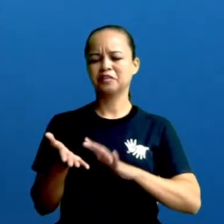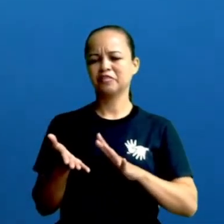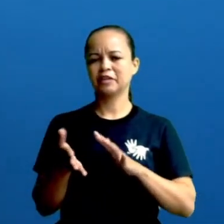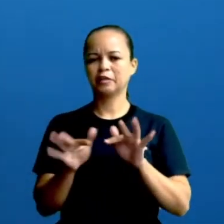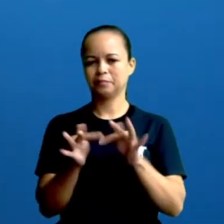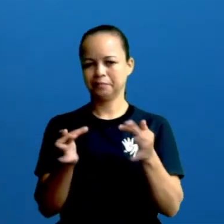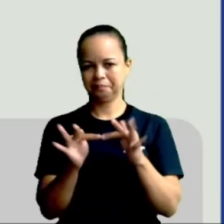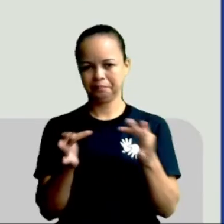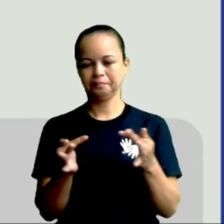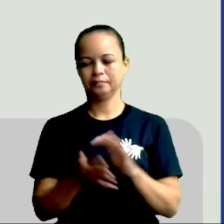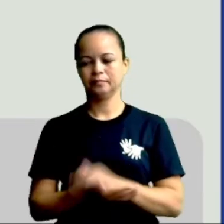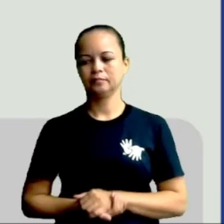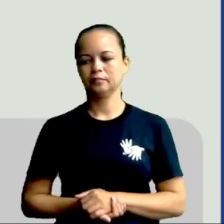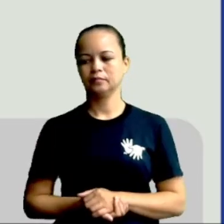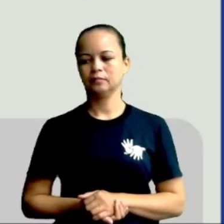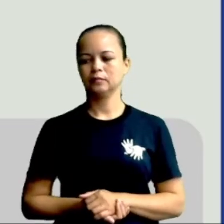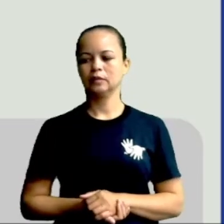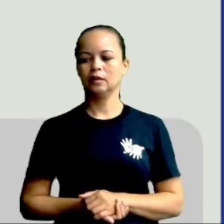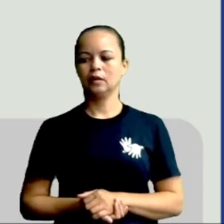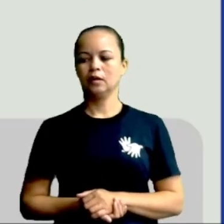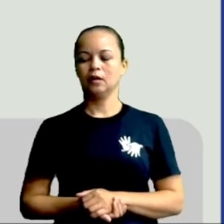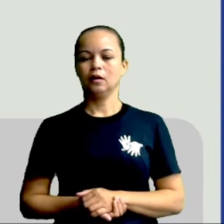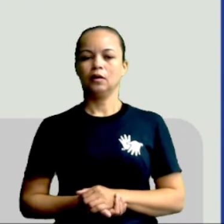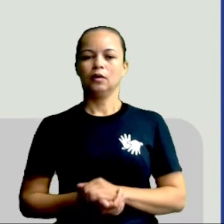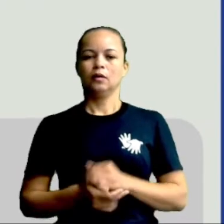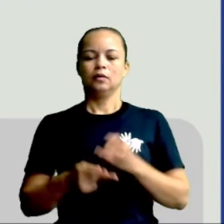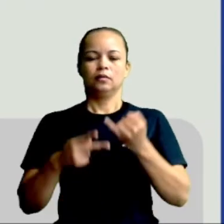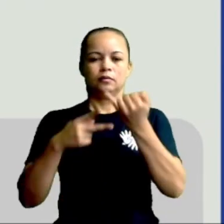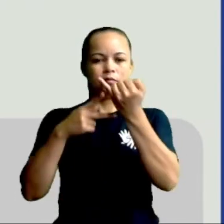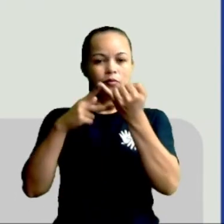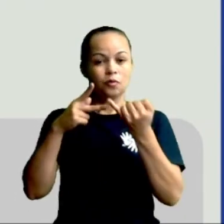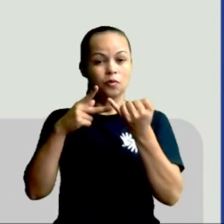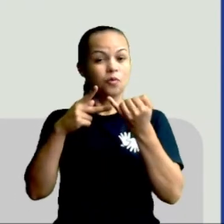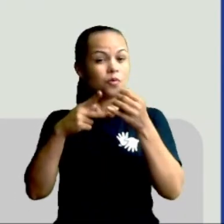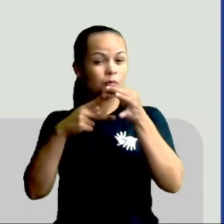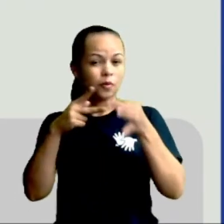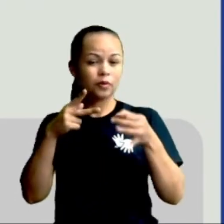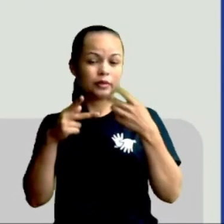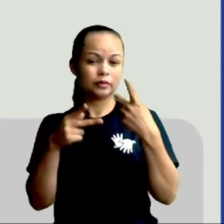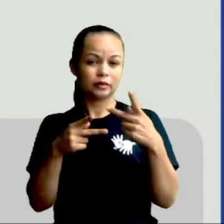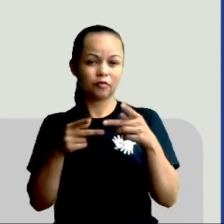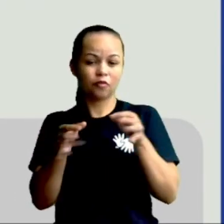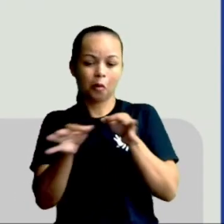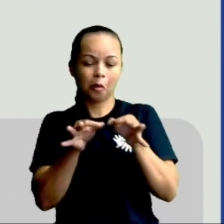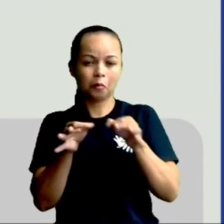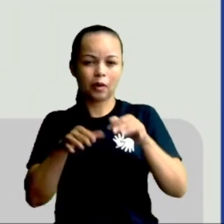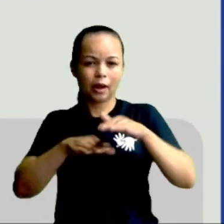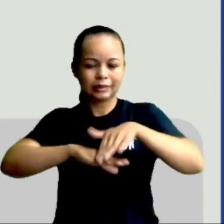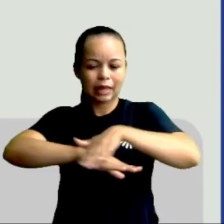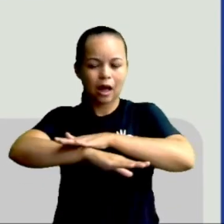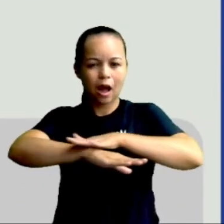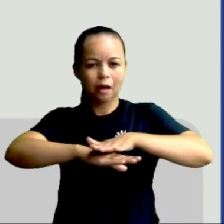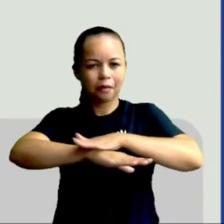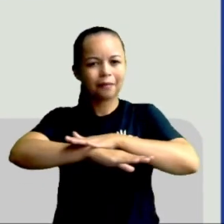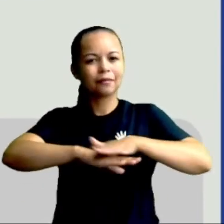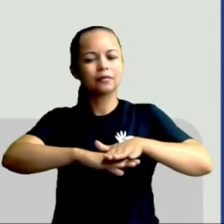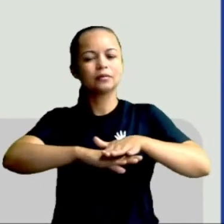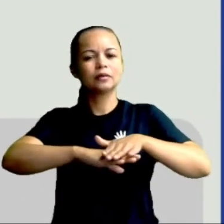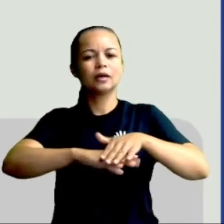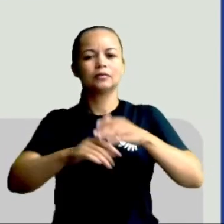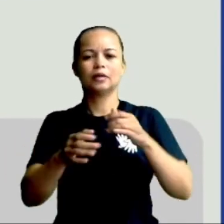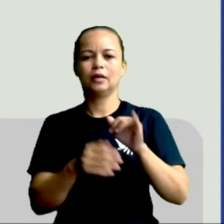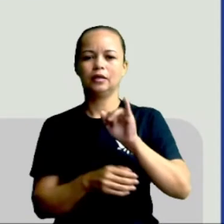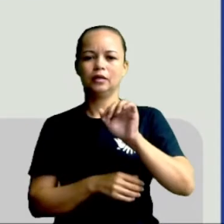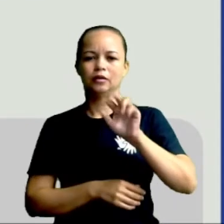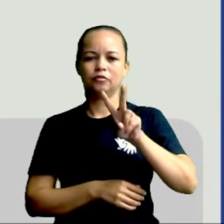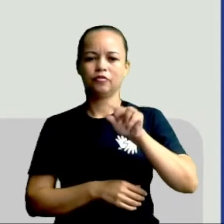simples. Então, vamos lá. O polígono que dá forma a essa calçada é